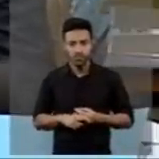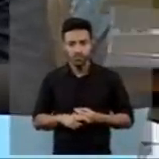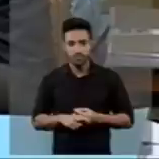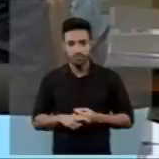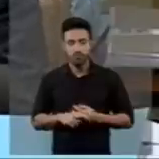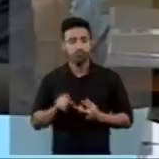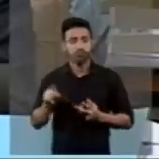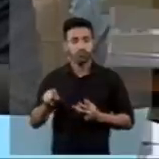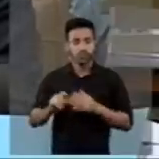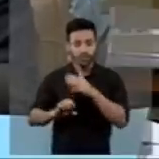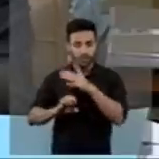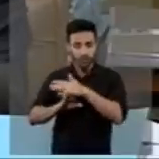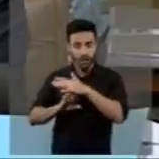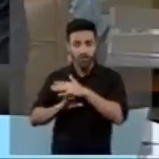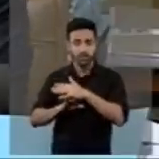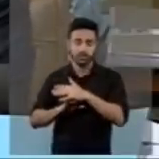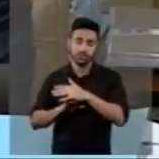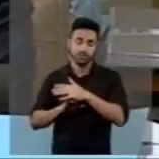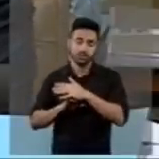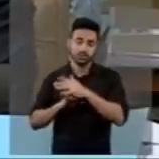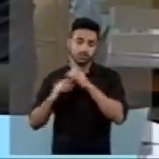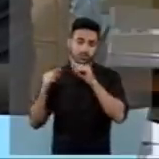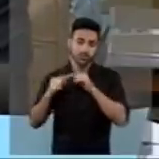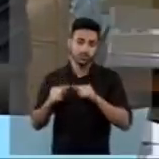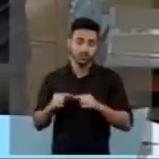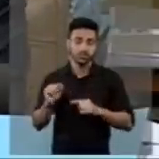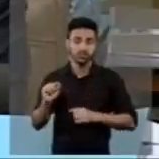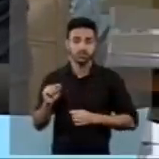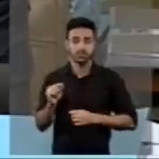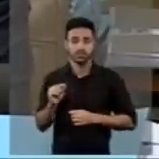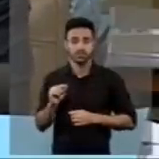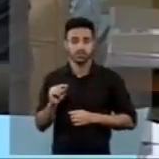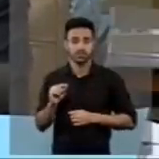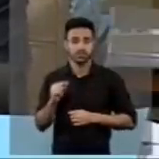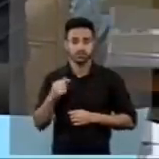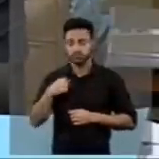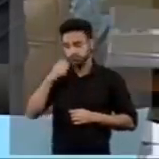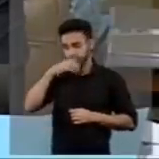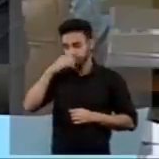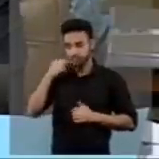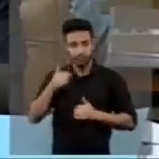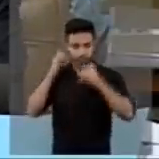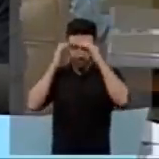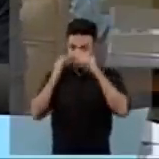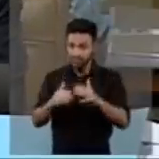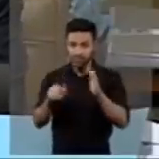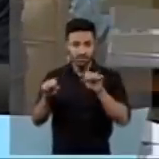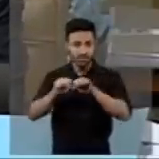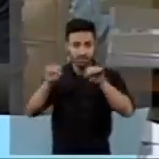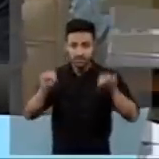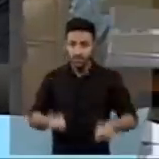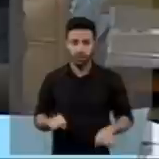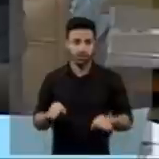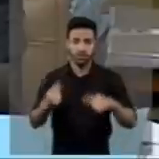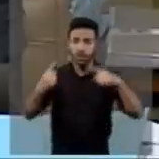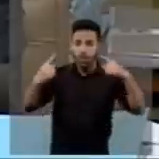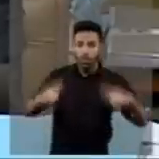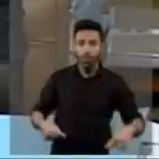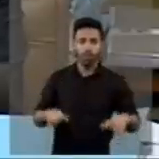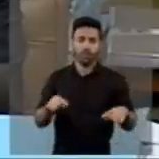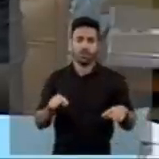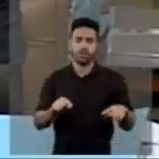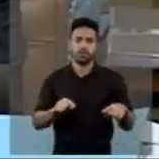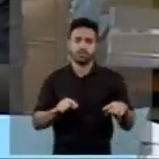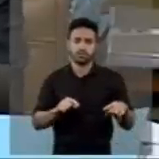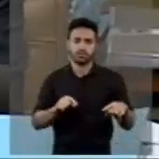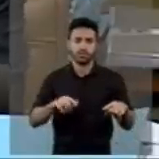era uma empresa contribuinte, acarreta notória distorção do sistema concorrencial do mercado